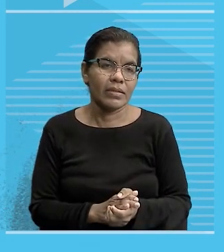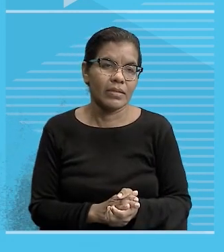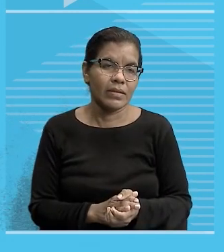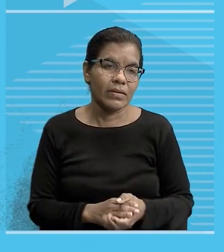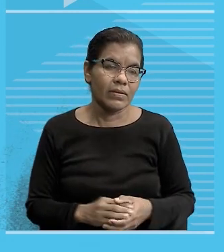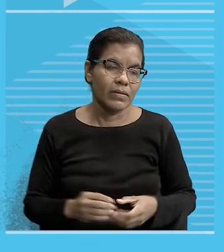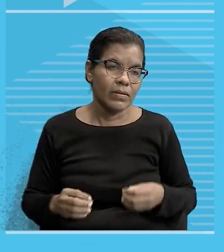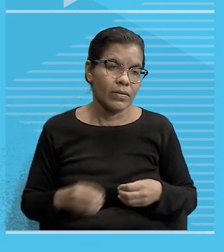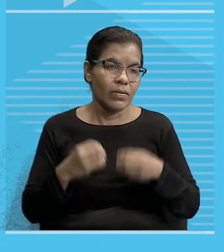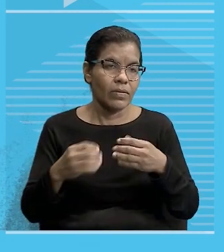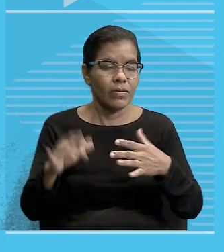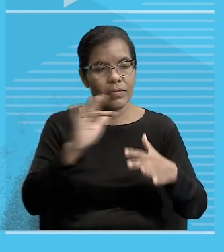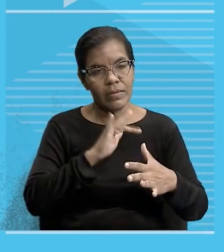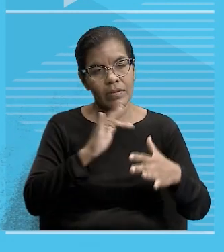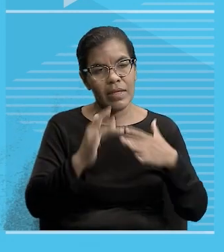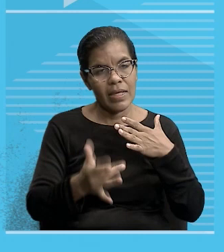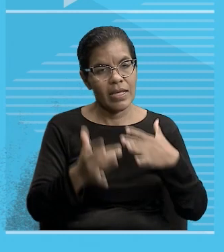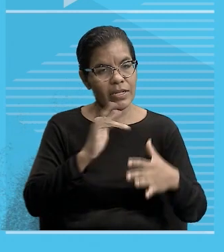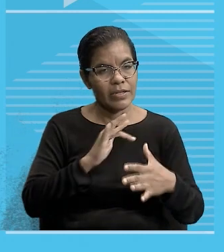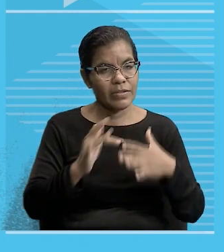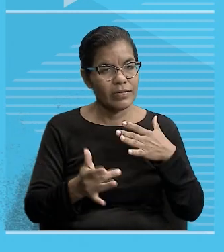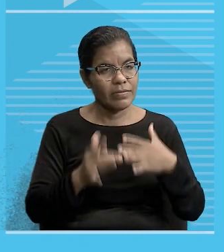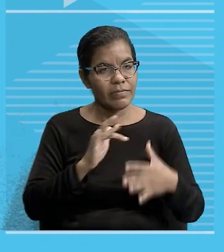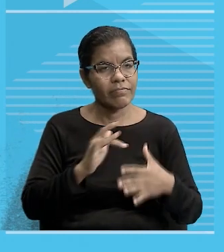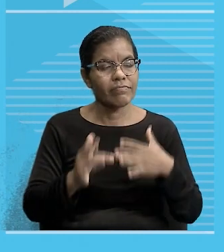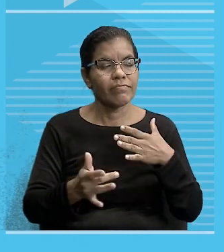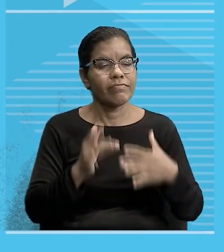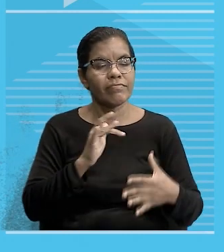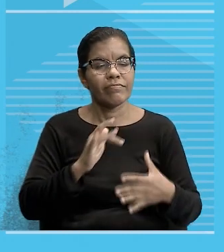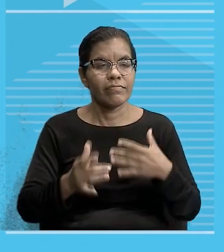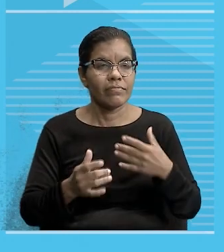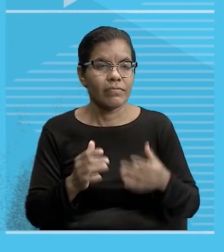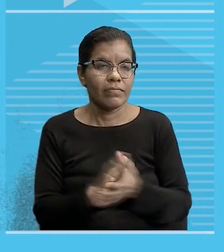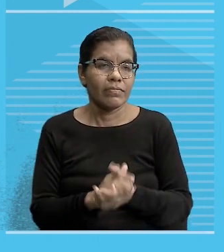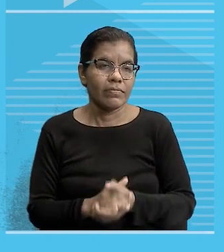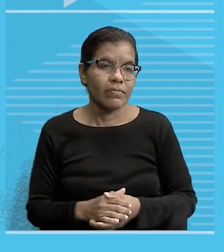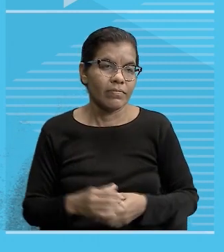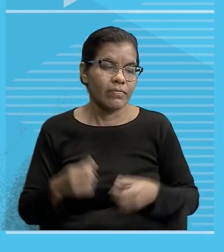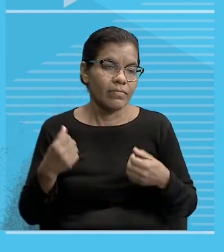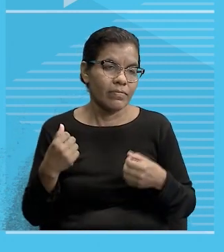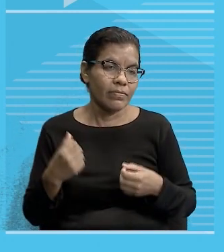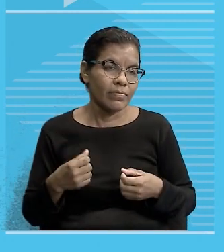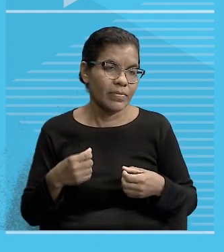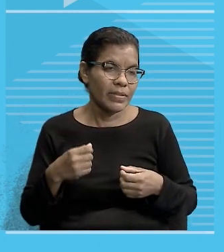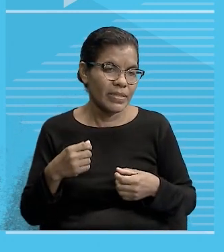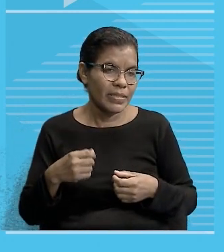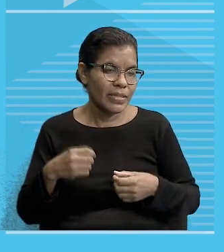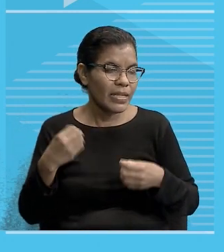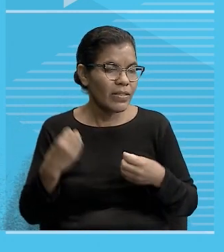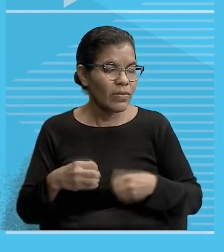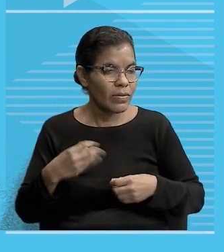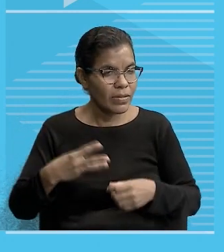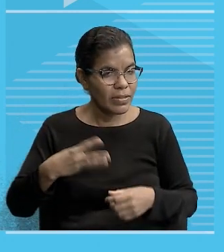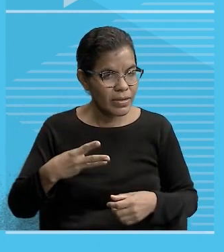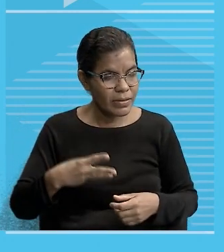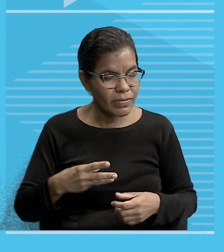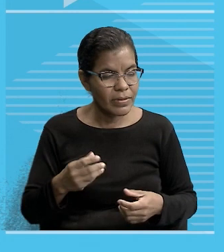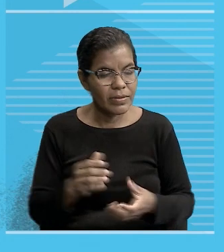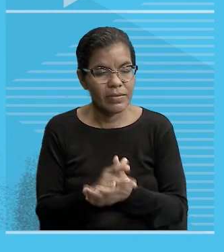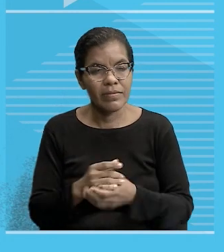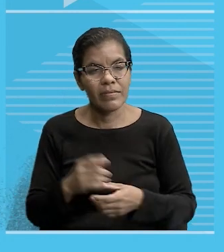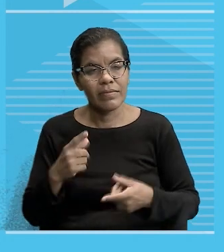aí ele colocou na rede social gente incrível que pareça ele tentou três vezes sem êxito